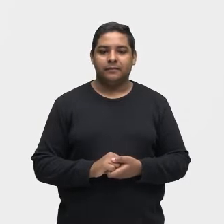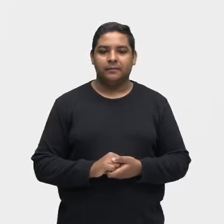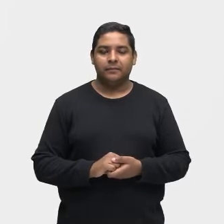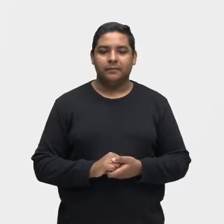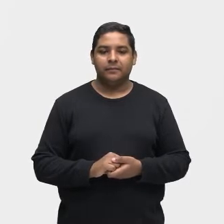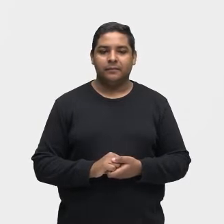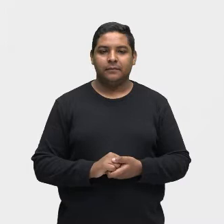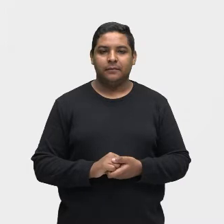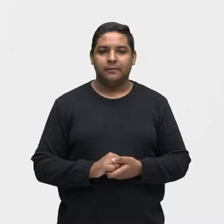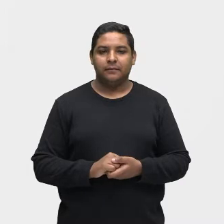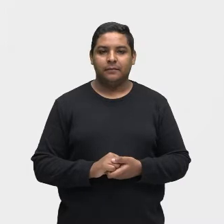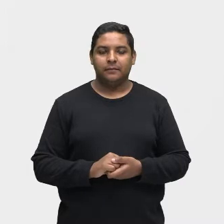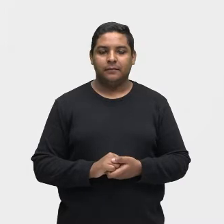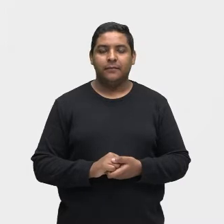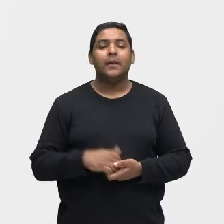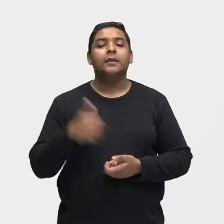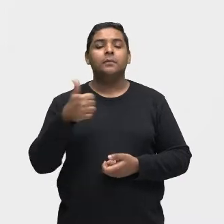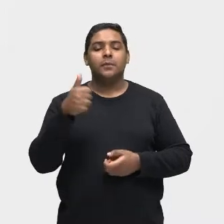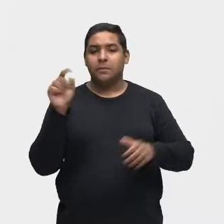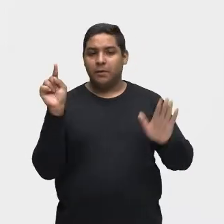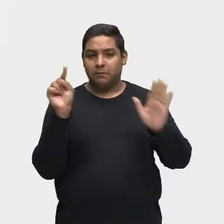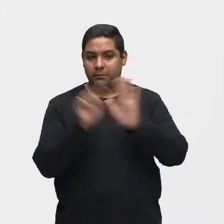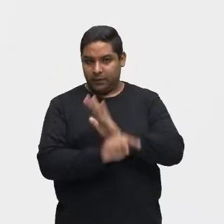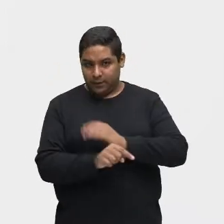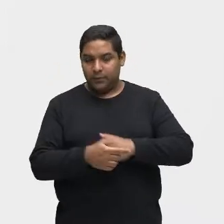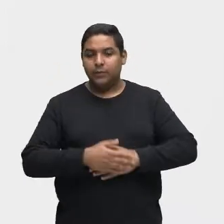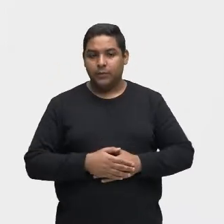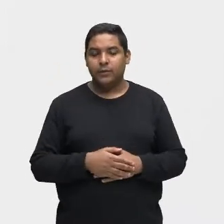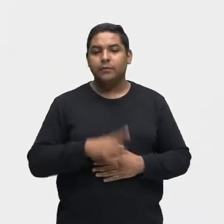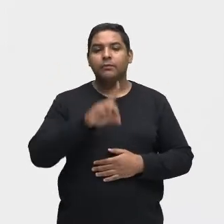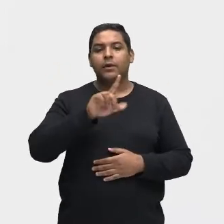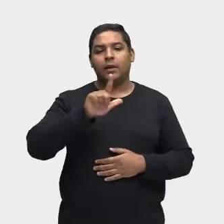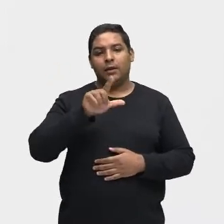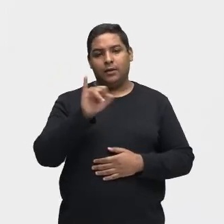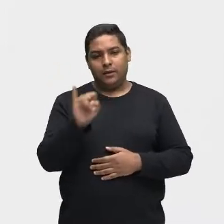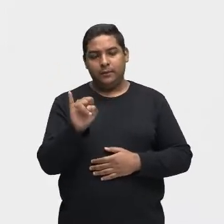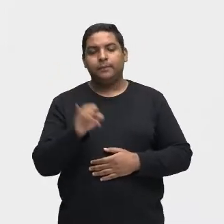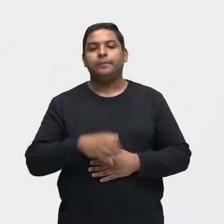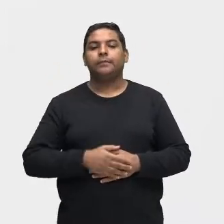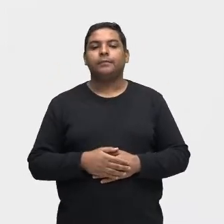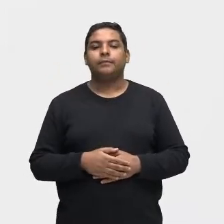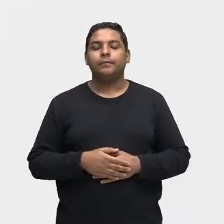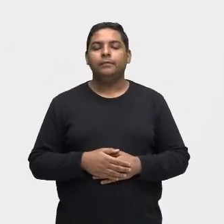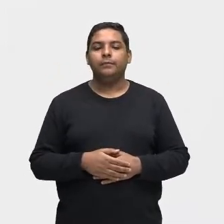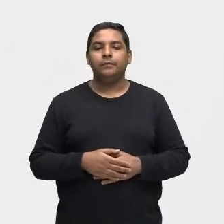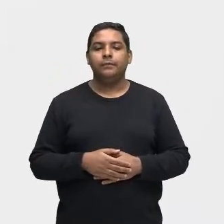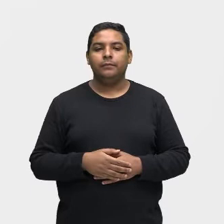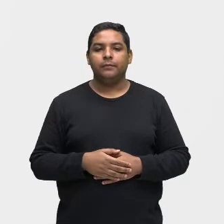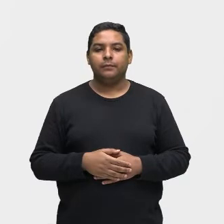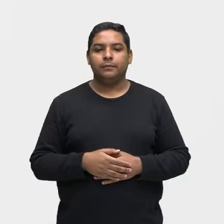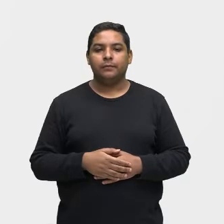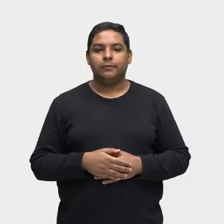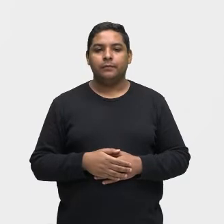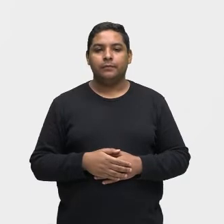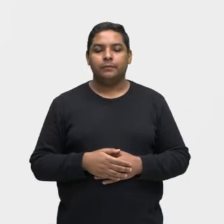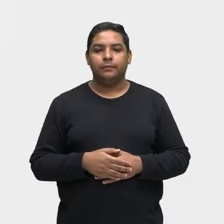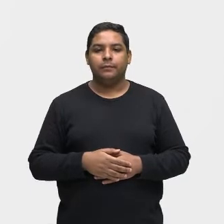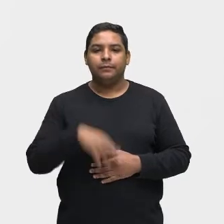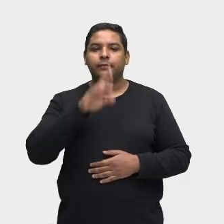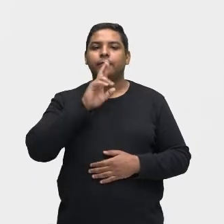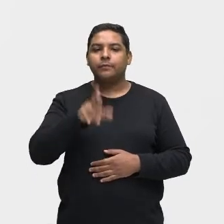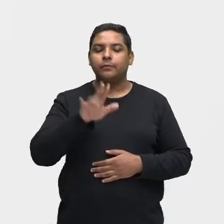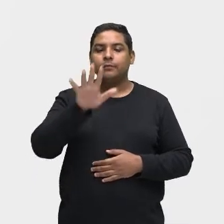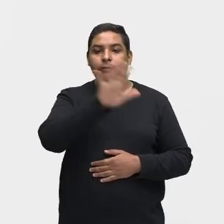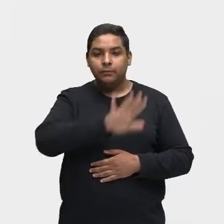Para esse nosso primeiro item dessa nossa dinâmica interativa local, nós temos o seguinte: determine a área